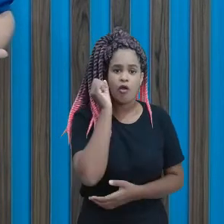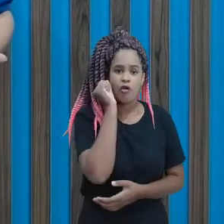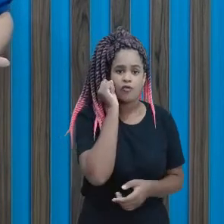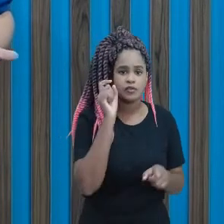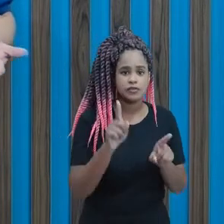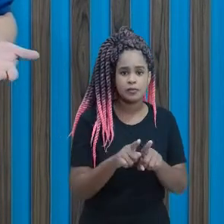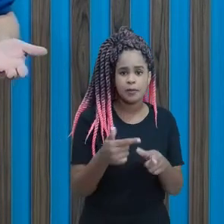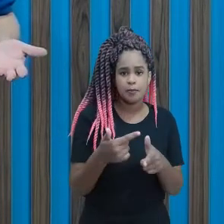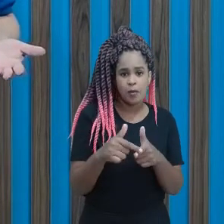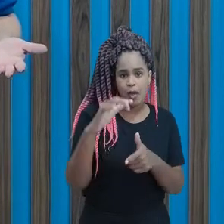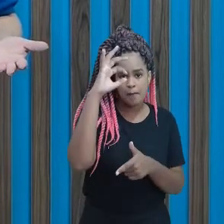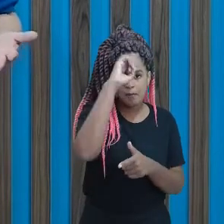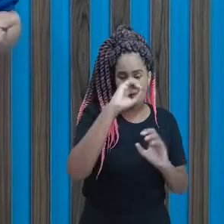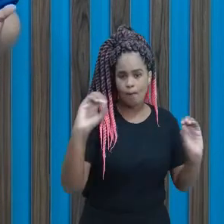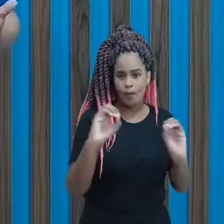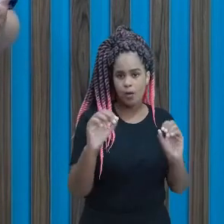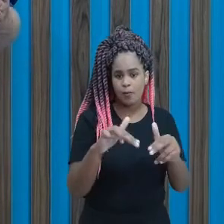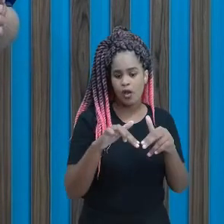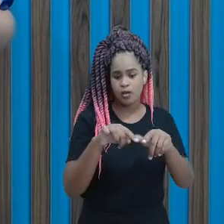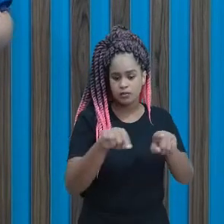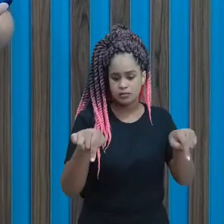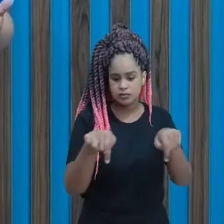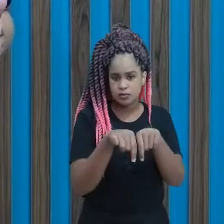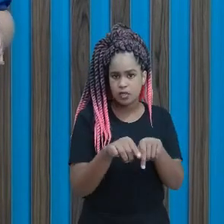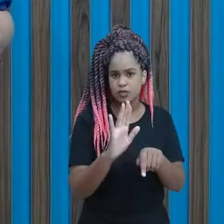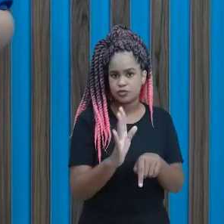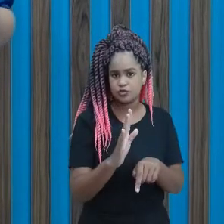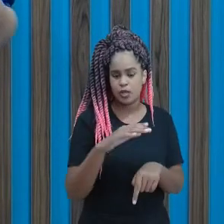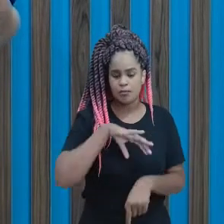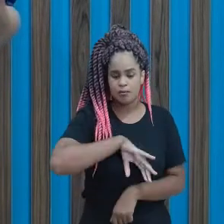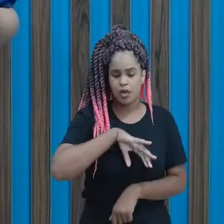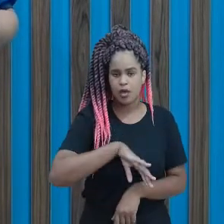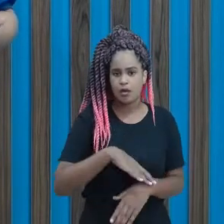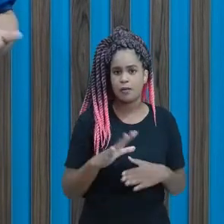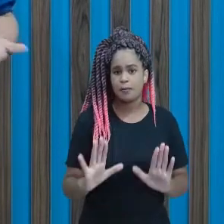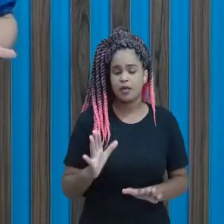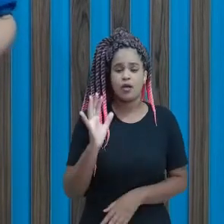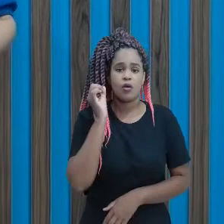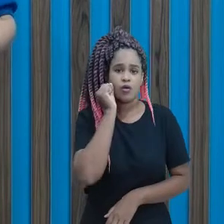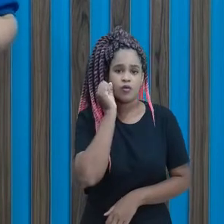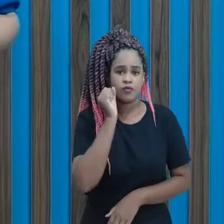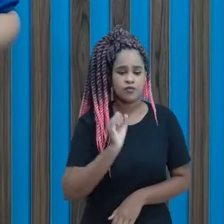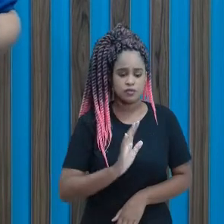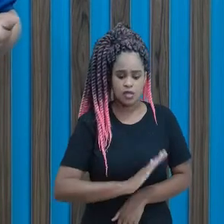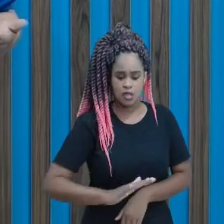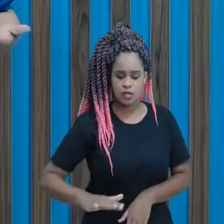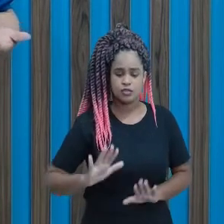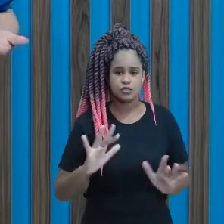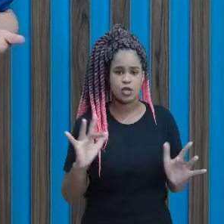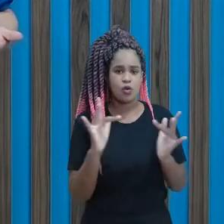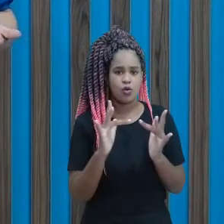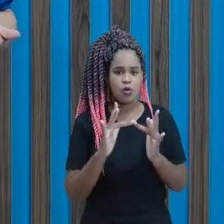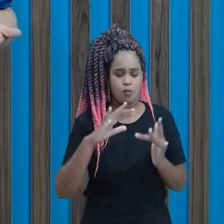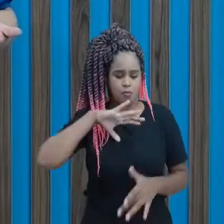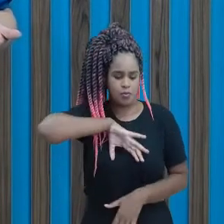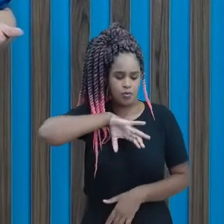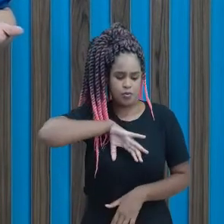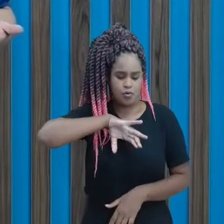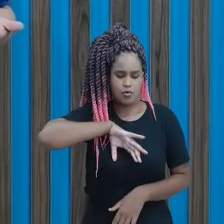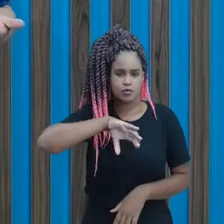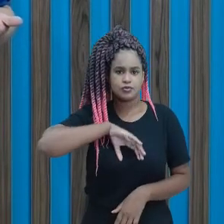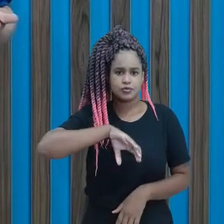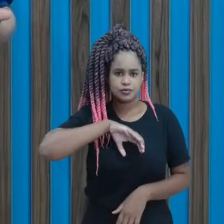de aprendizagem, não é verdade? E os ouvintes, desde criança, em contato com sua língua, o português, não